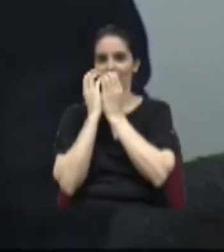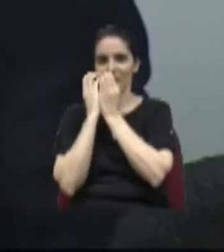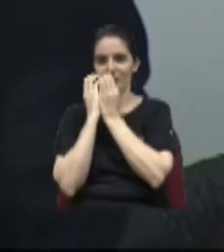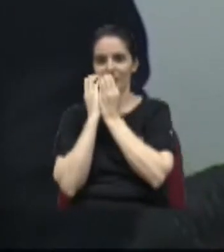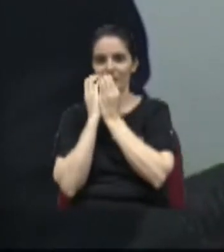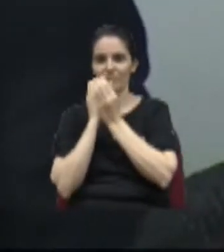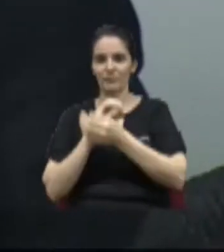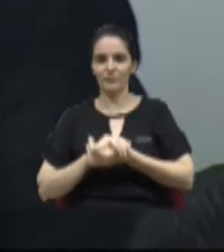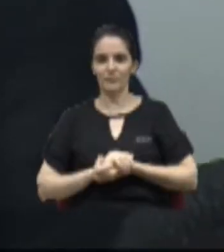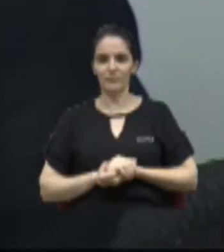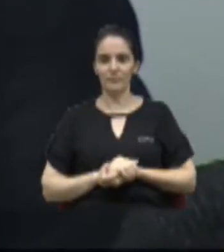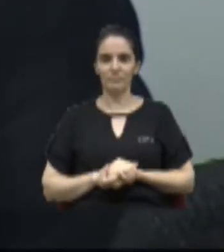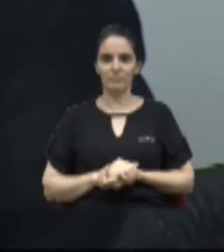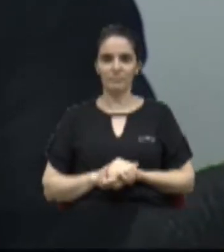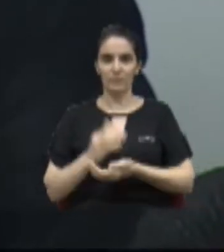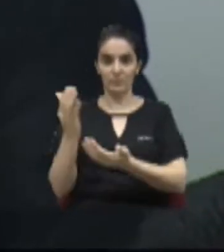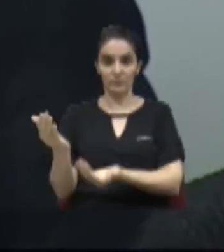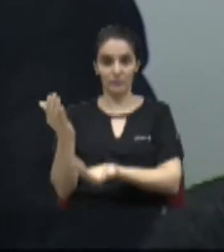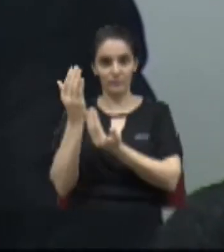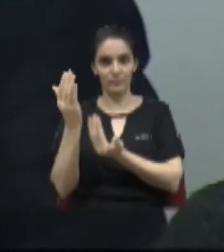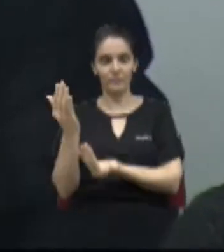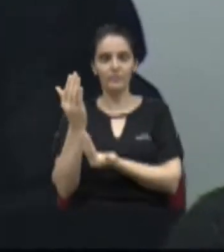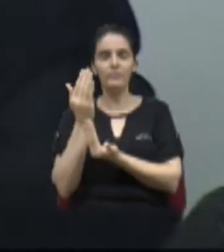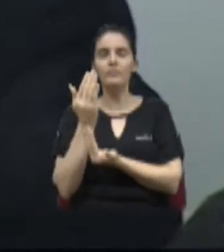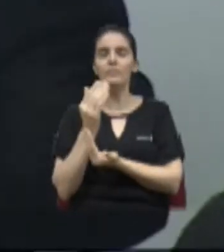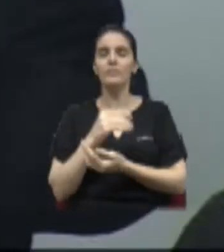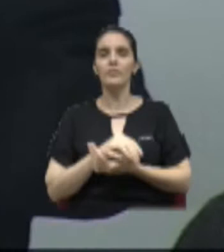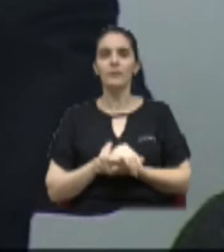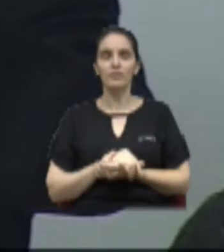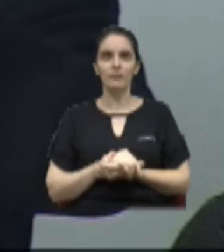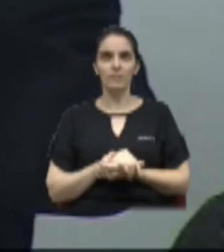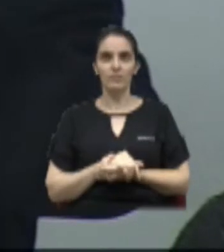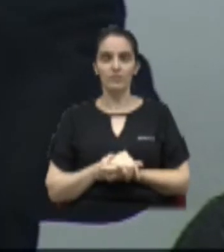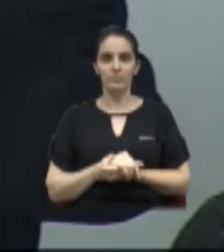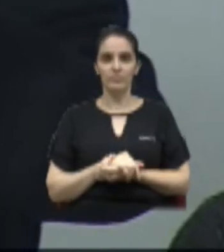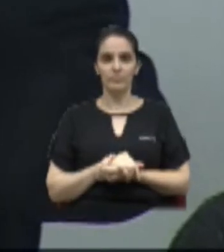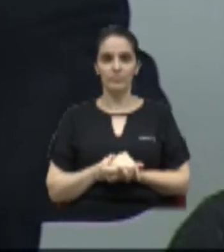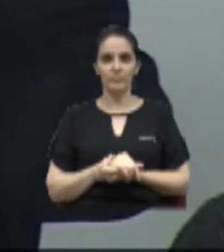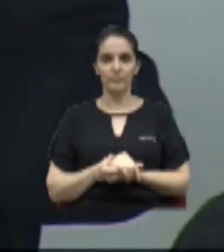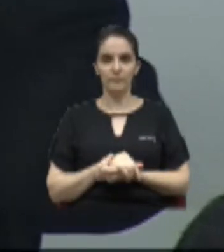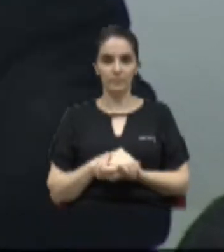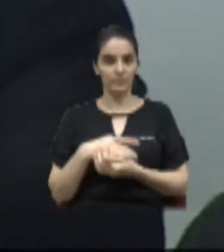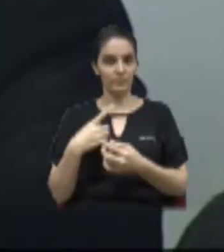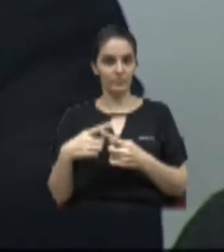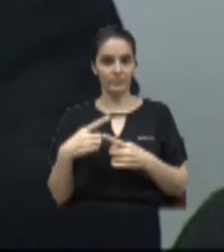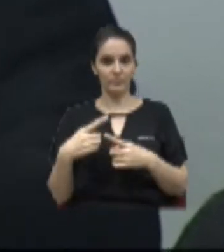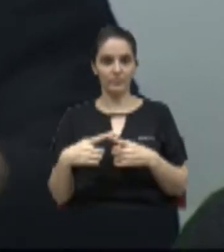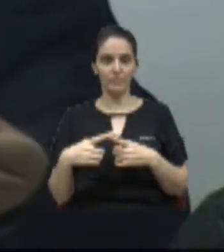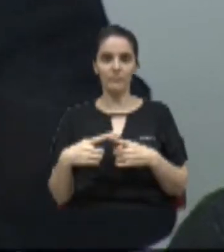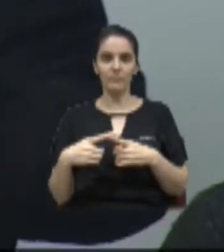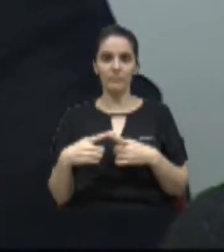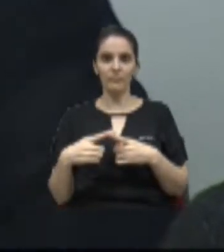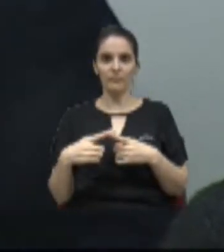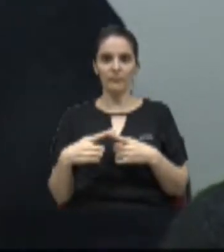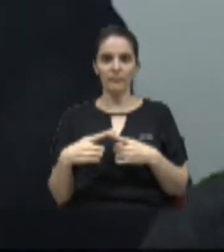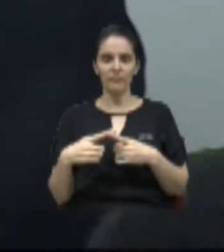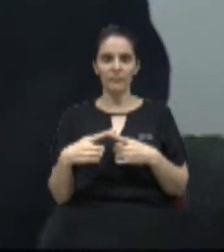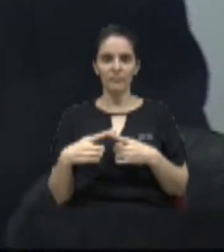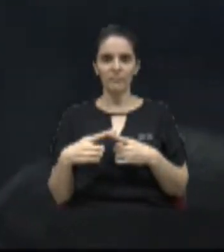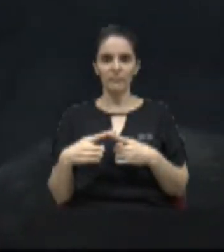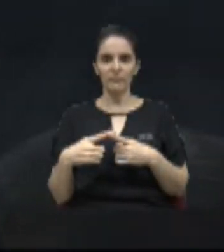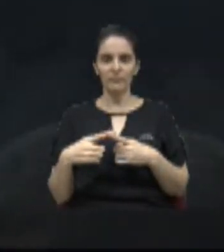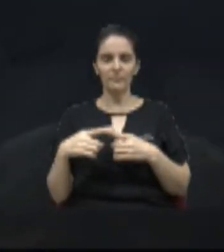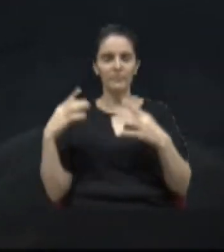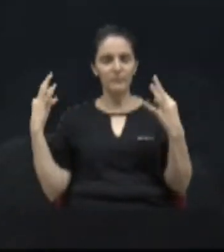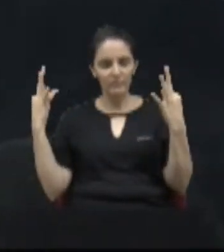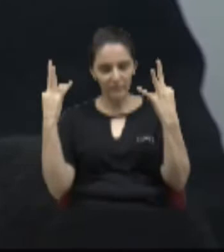pela homenagem, Mir, que não só você tem esse motivo de orgulho, mas eu acho que todos os